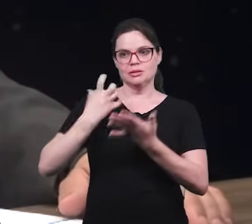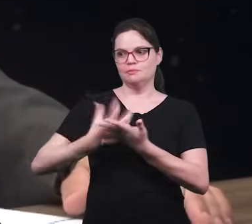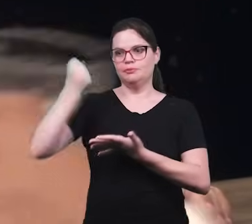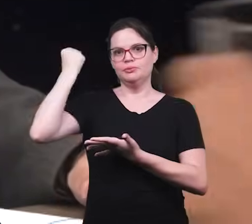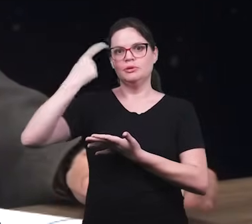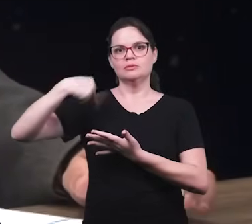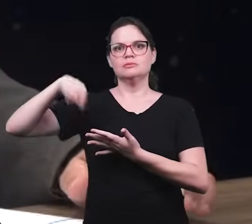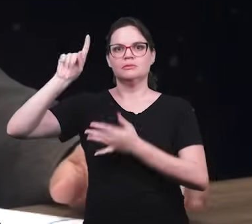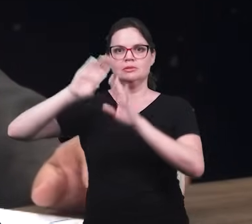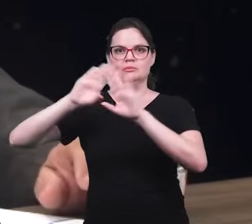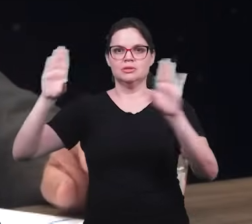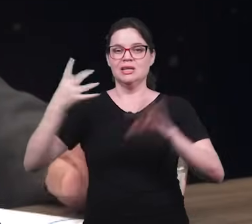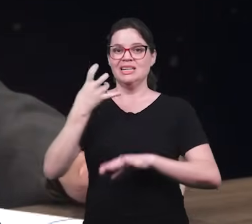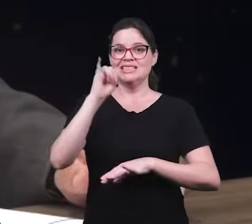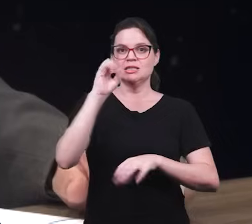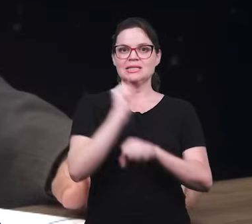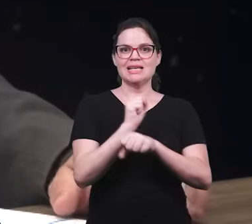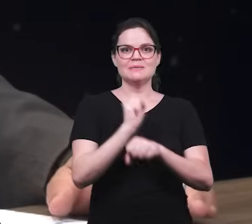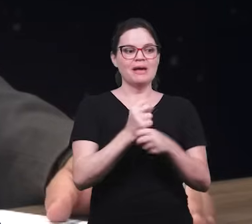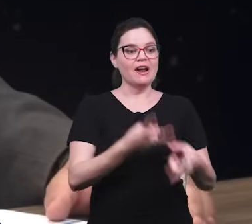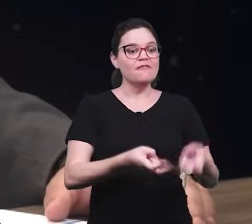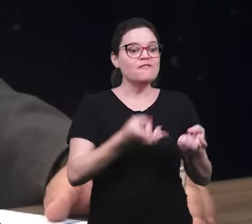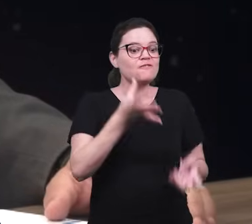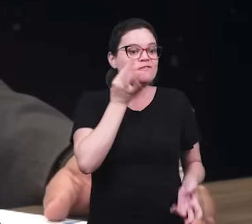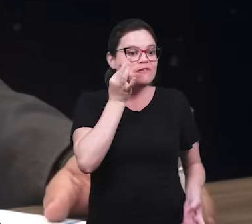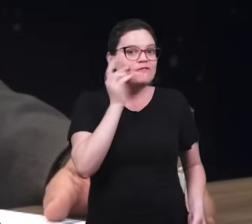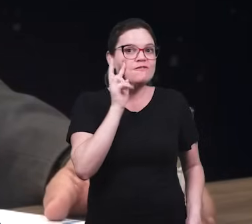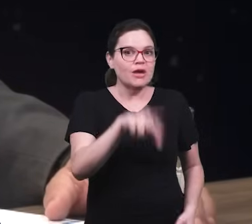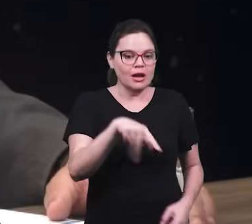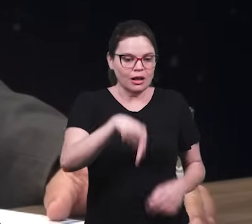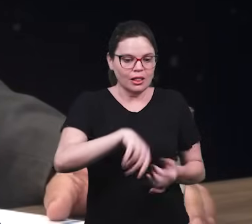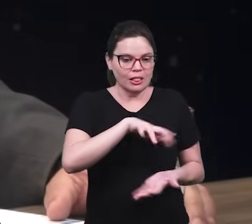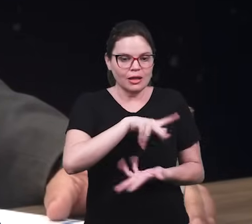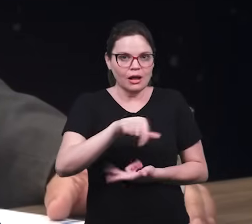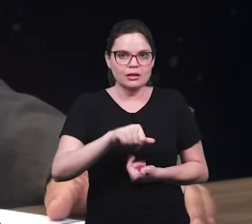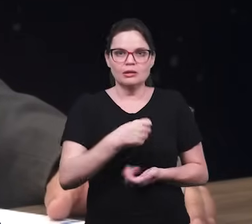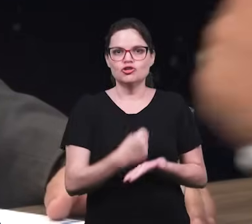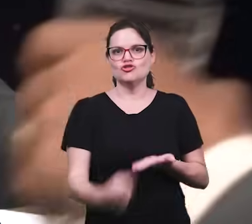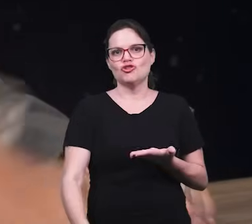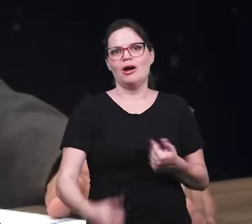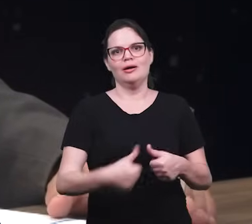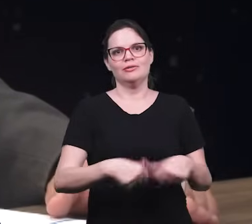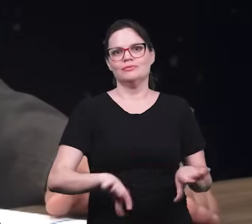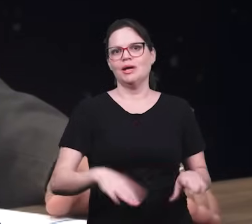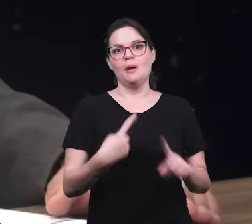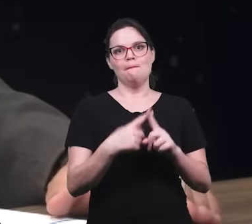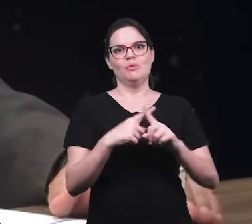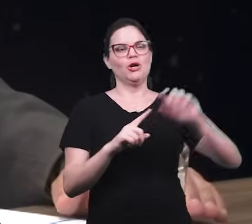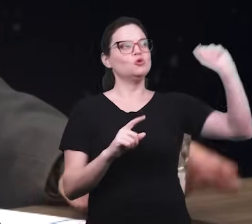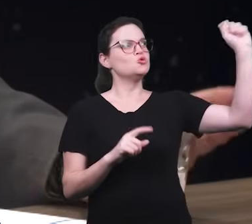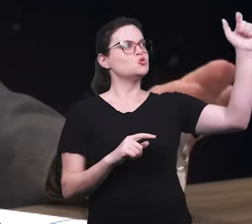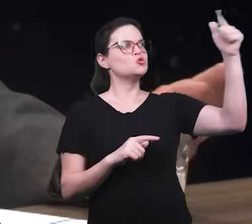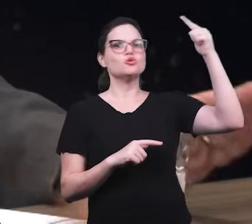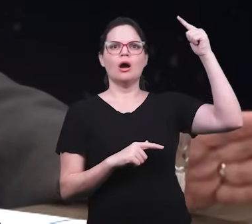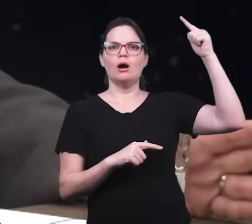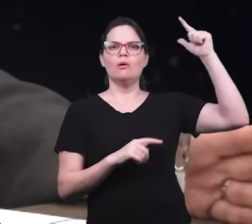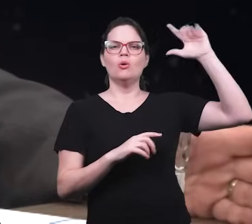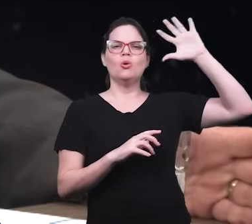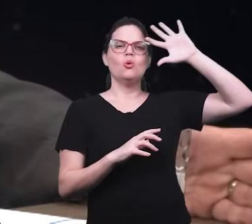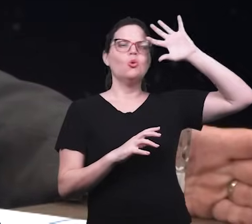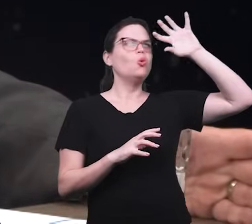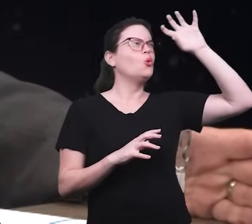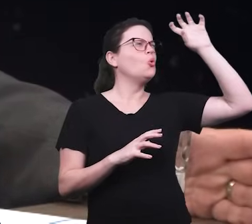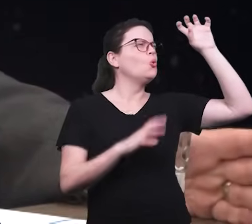arrebatada. Se você esperar o efeito disso na obra criadora, a palavra diz que o sol vai escurecer. Só que se o sol